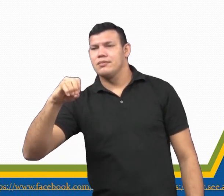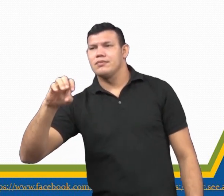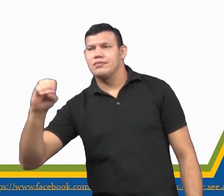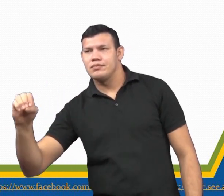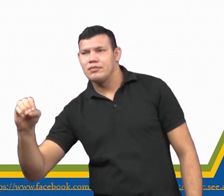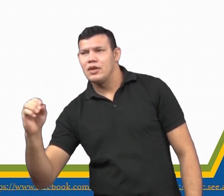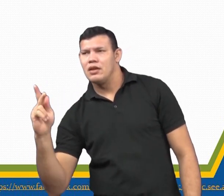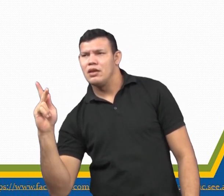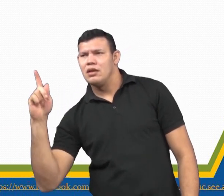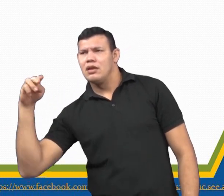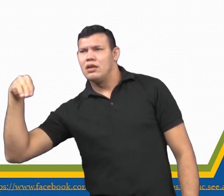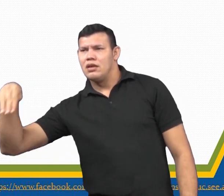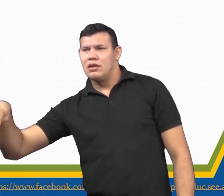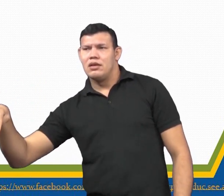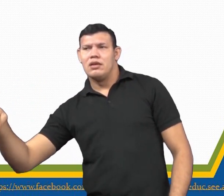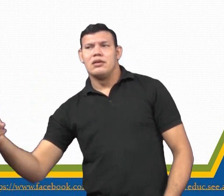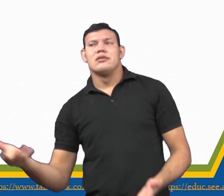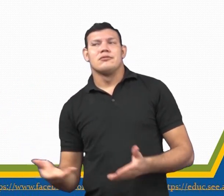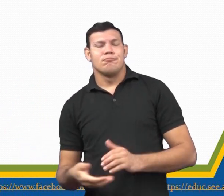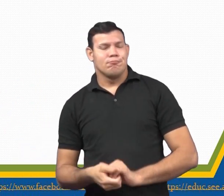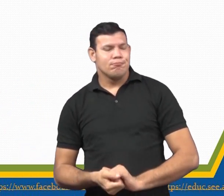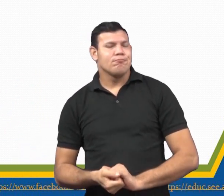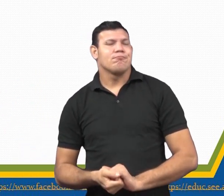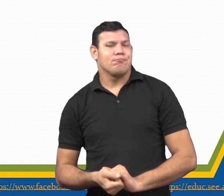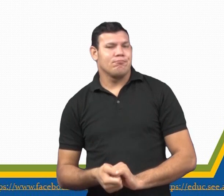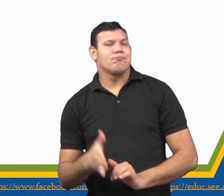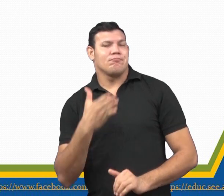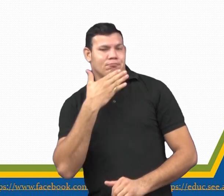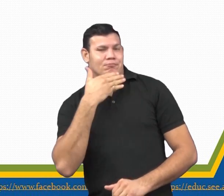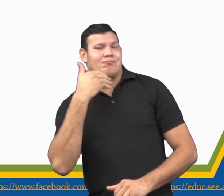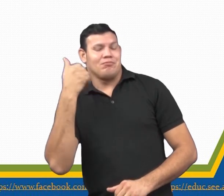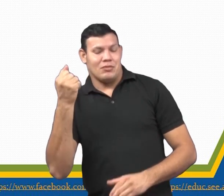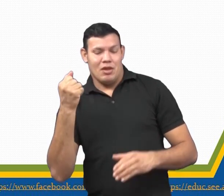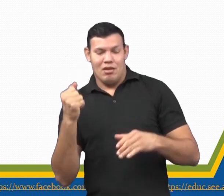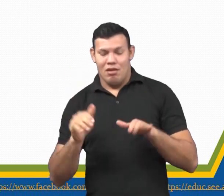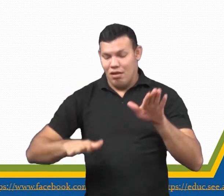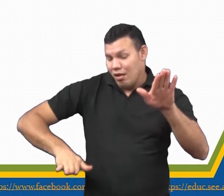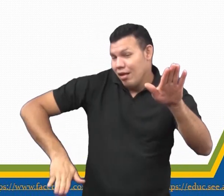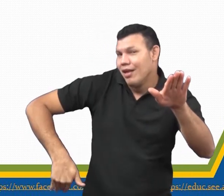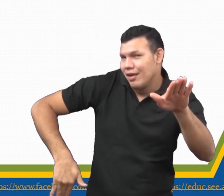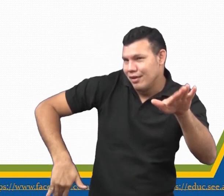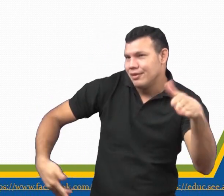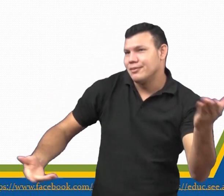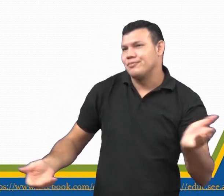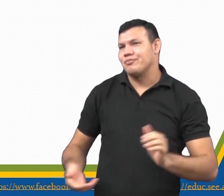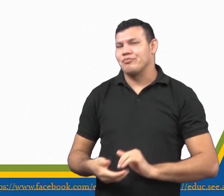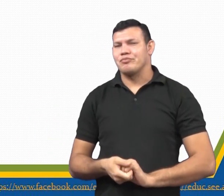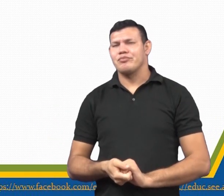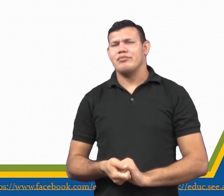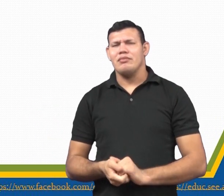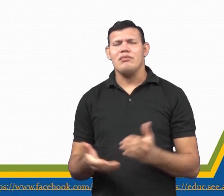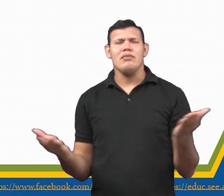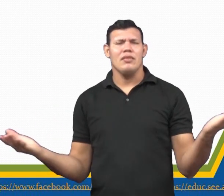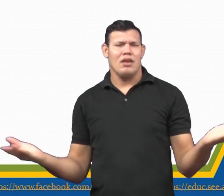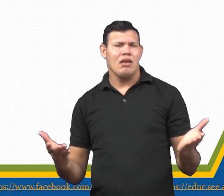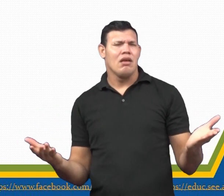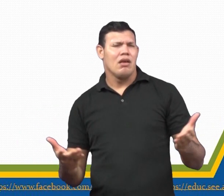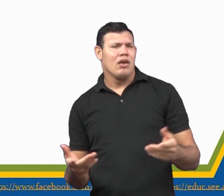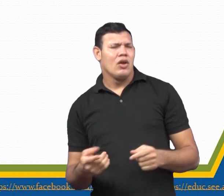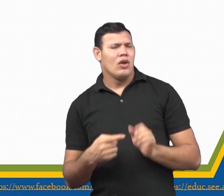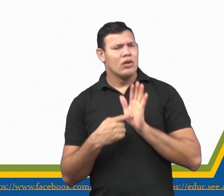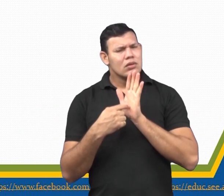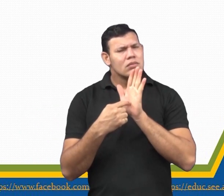lugares mais fantásticos do mundo para mergulhar. E aí eu queria fazer uma referência de alguns